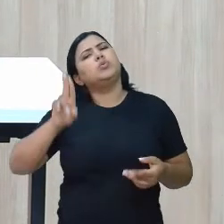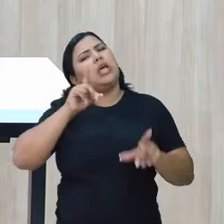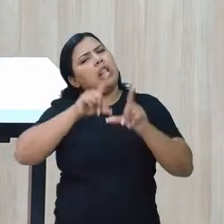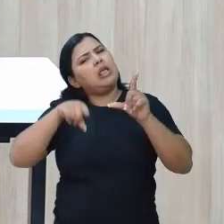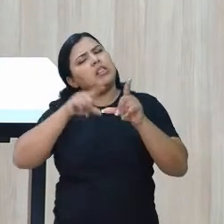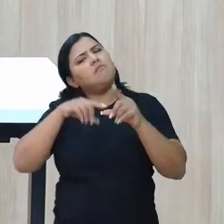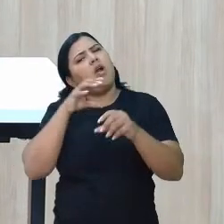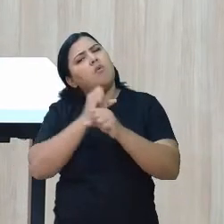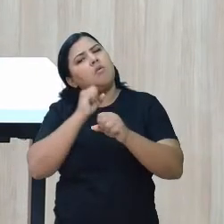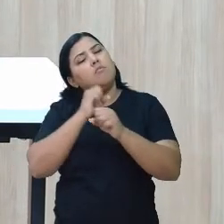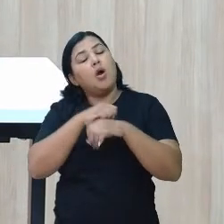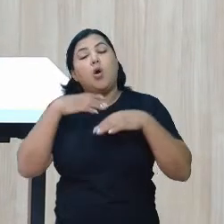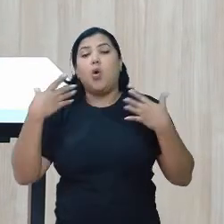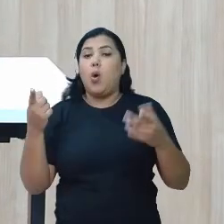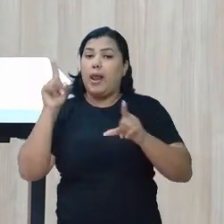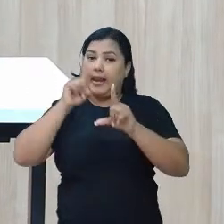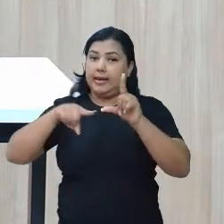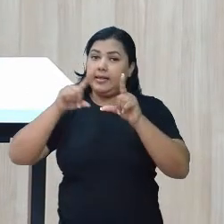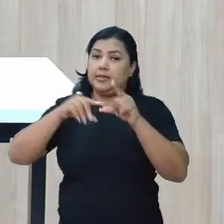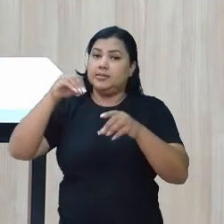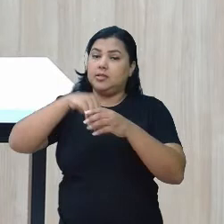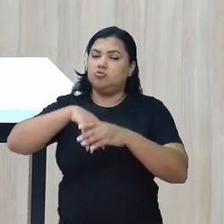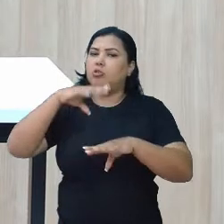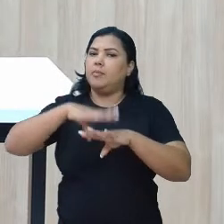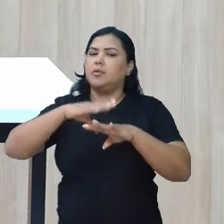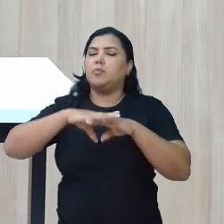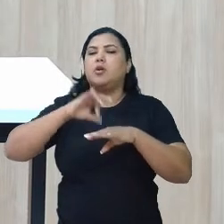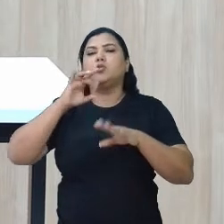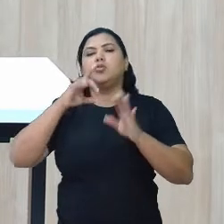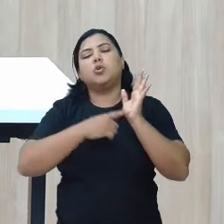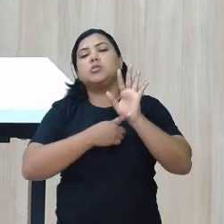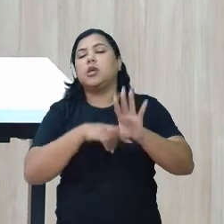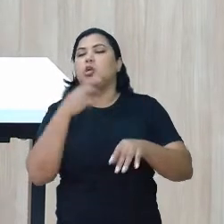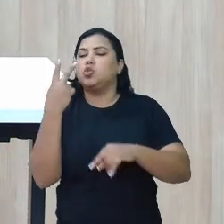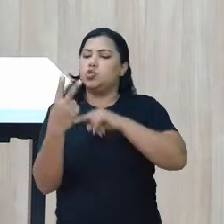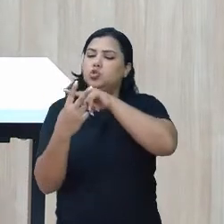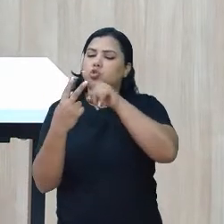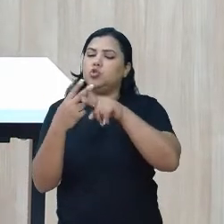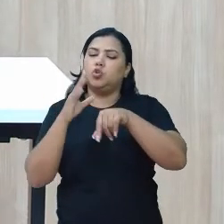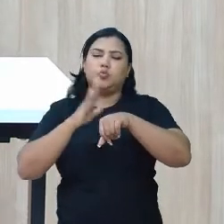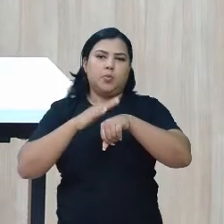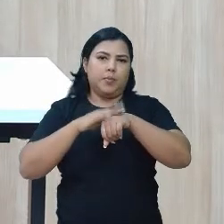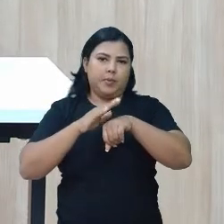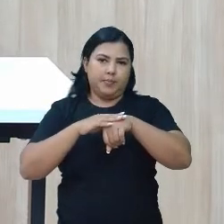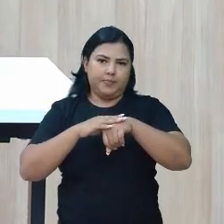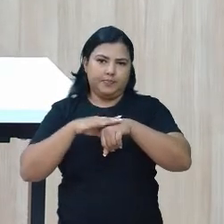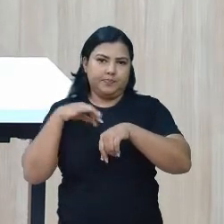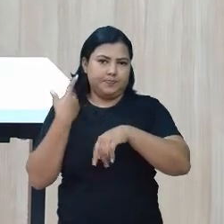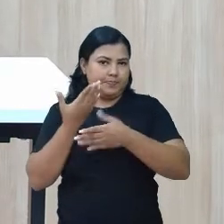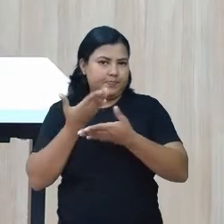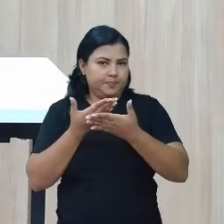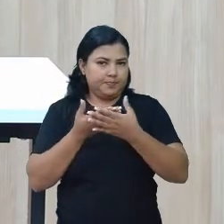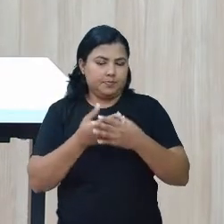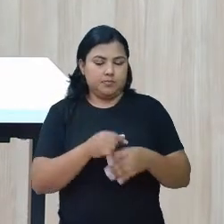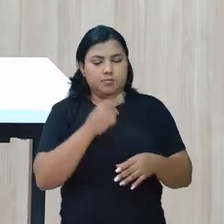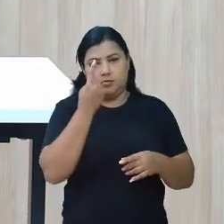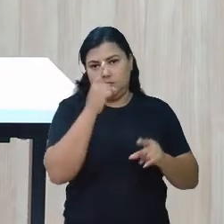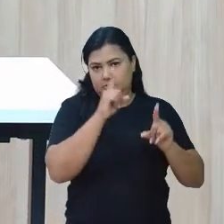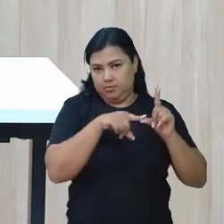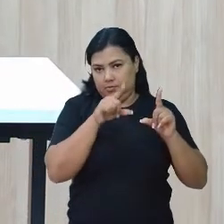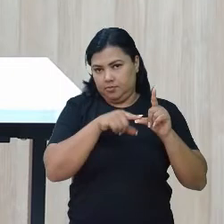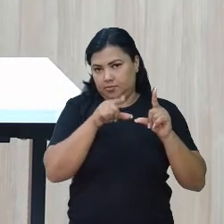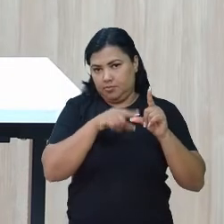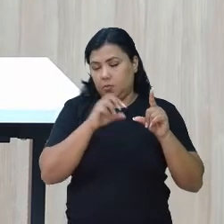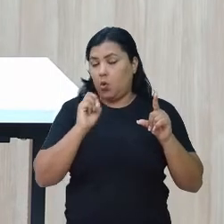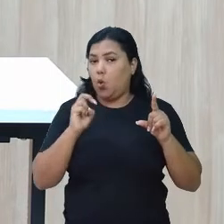diria o seguinte, letra na matemática, elas só aparecem em duas situações dentro desse campo que a gente está estudando. Uma letra, ela vai